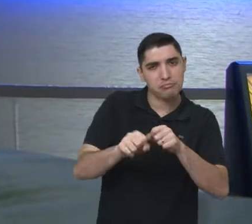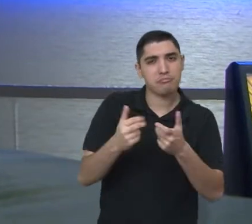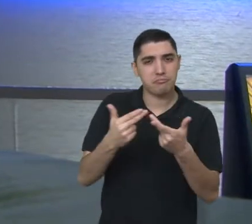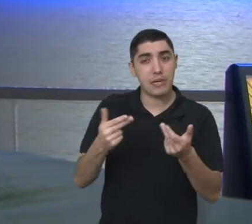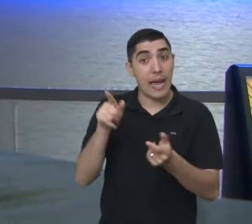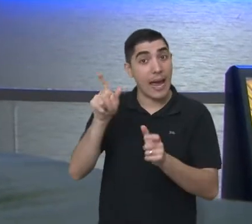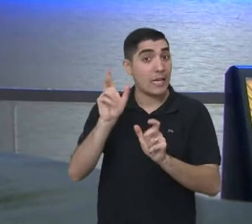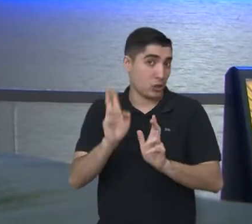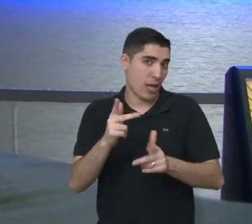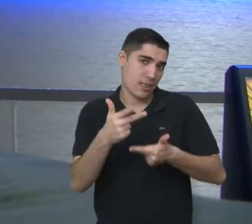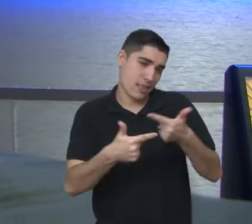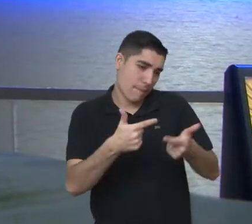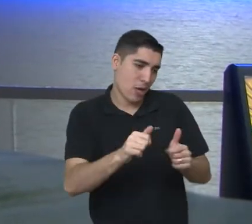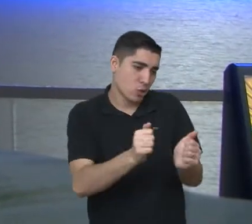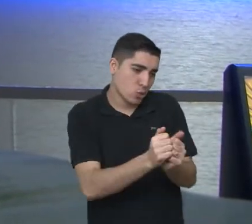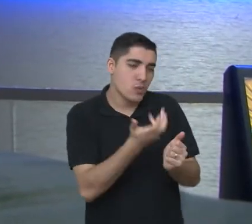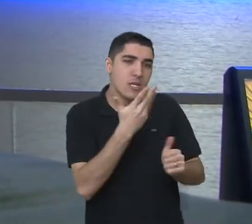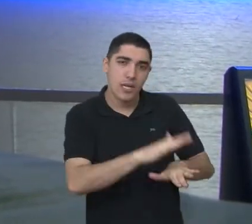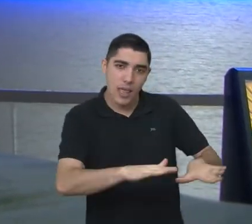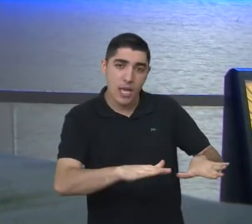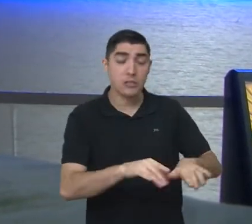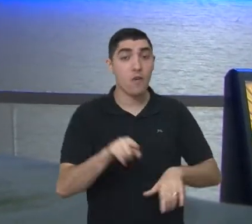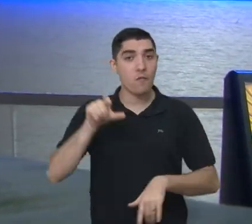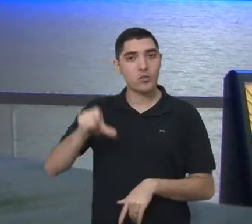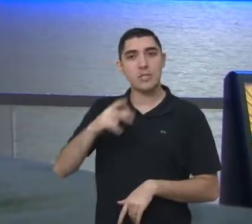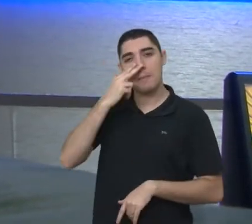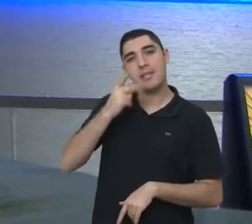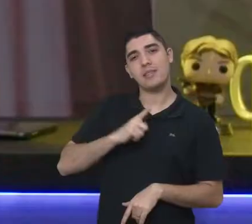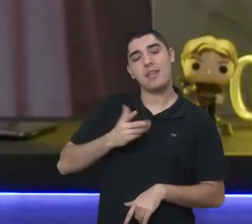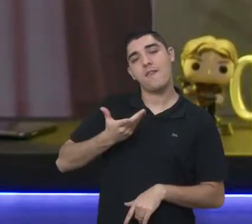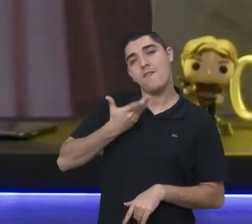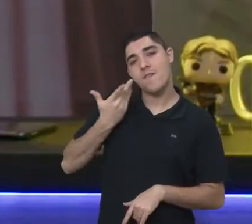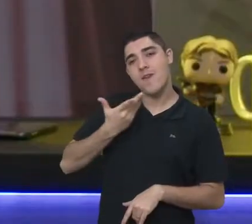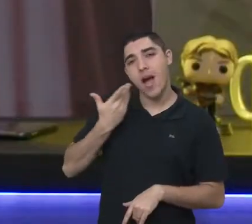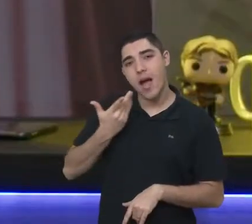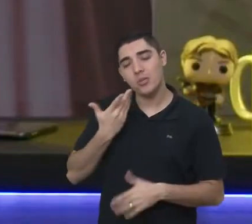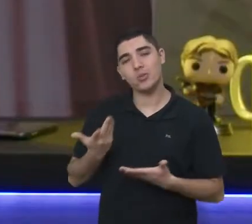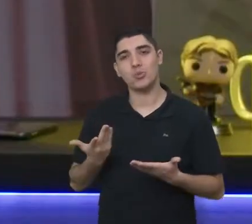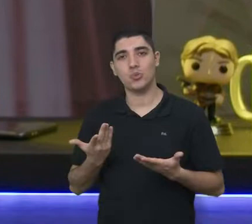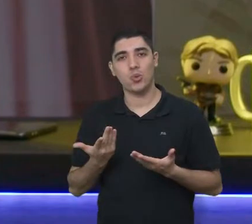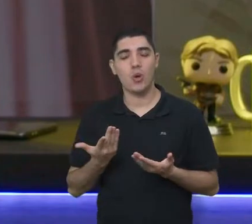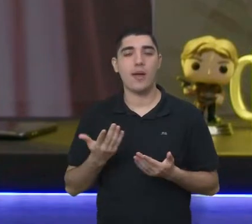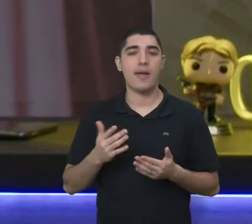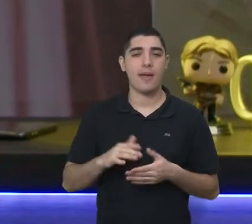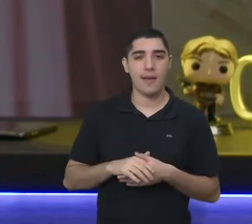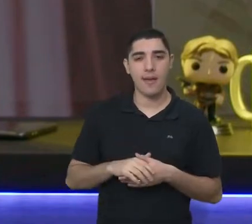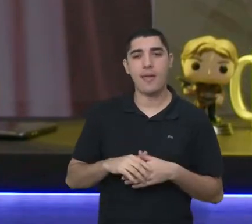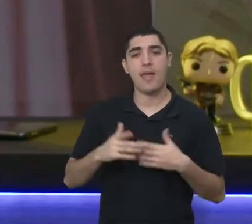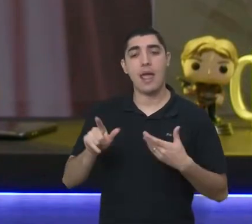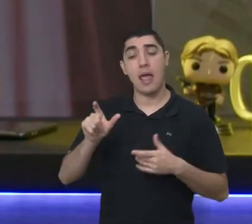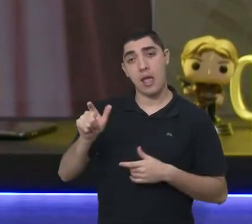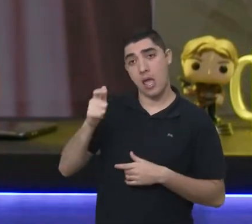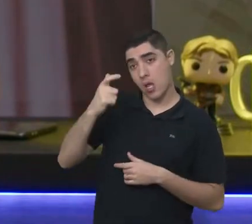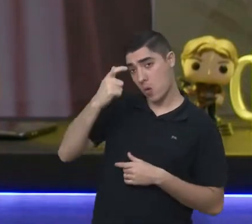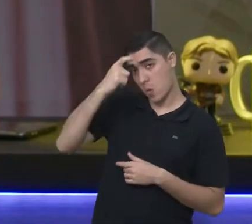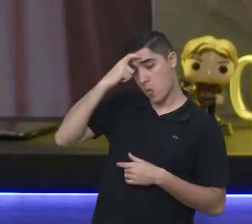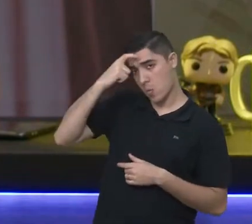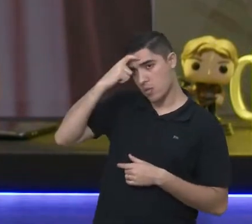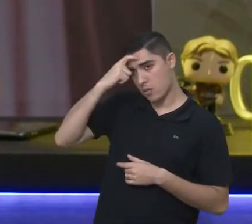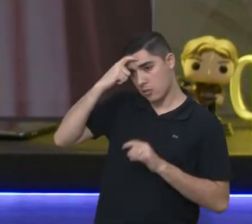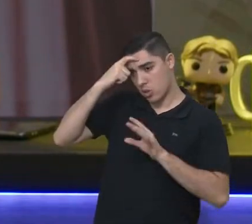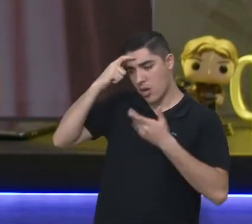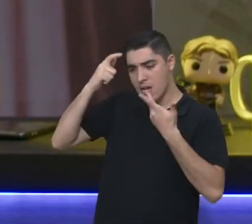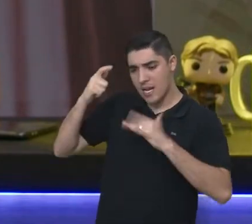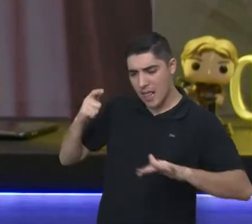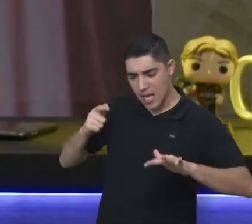né? Isso. Trabalhar com criança, então você teve essa facilidade, mas a partir do momento que você deixou de ter uma consciência de criança, infantil